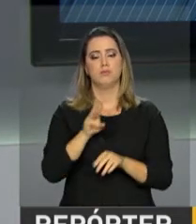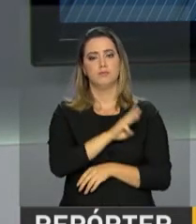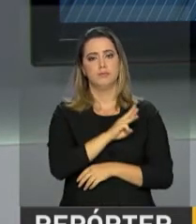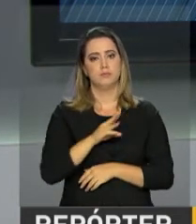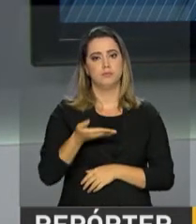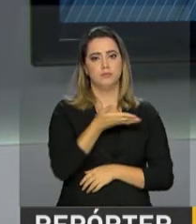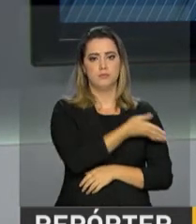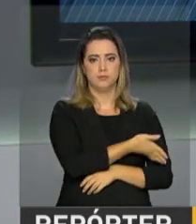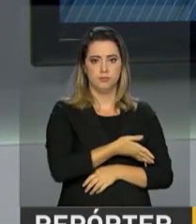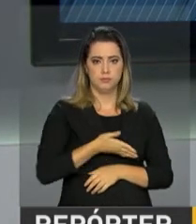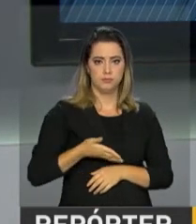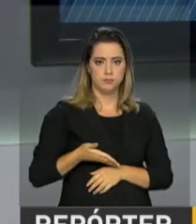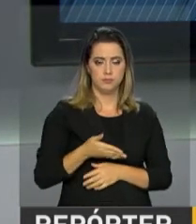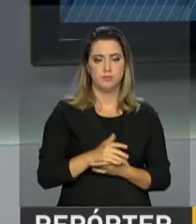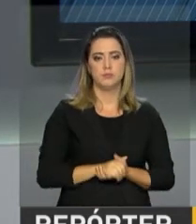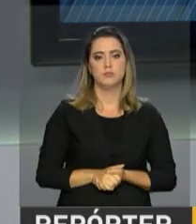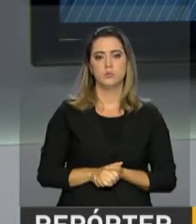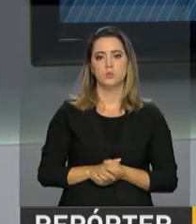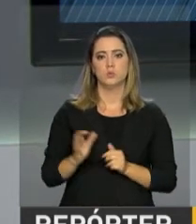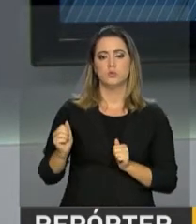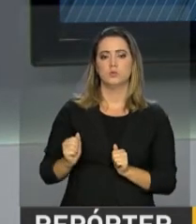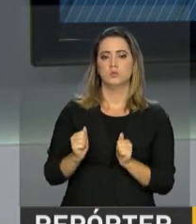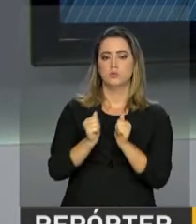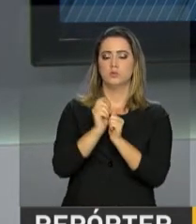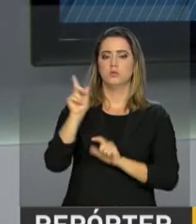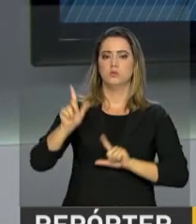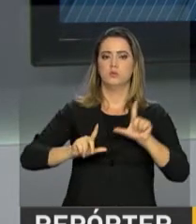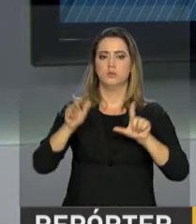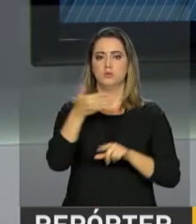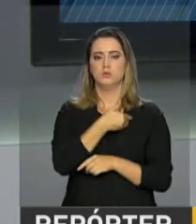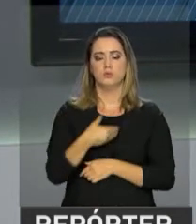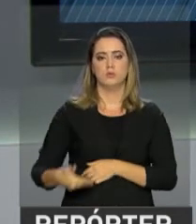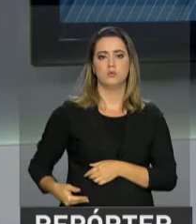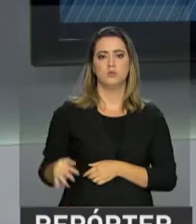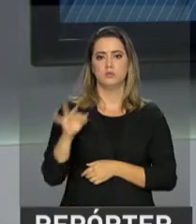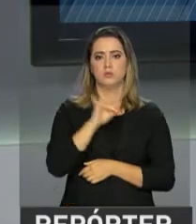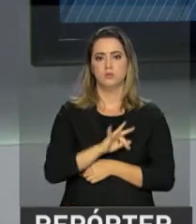também está na página da NBR na internet. Continue com a gente